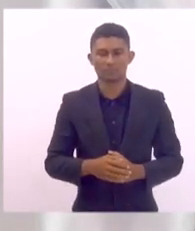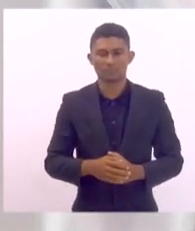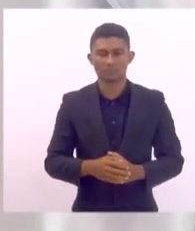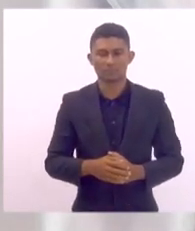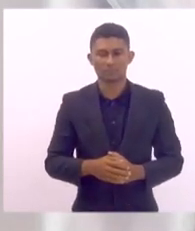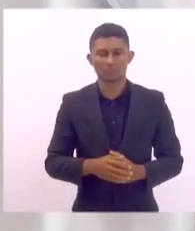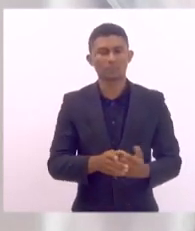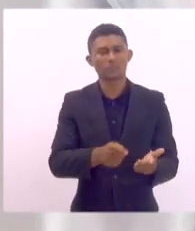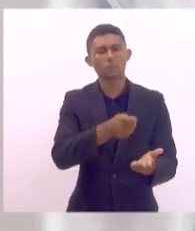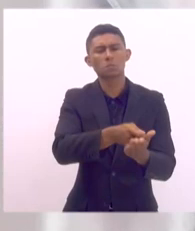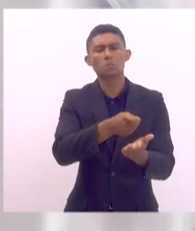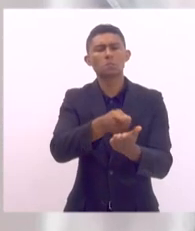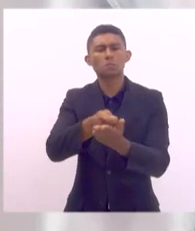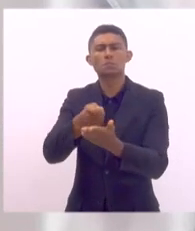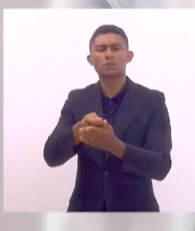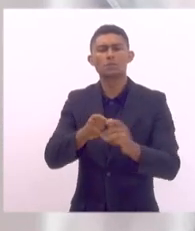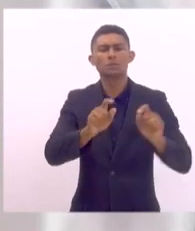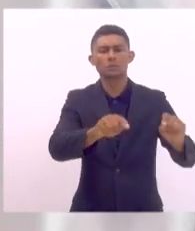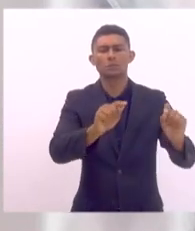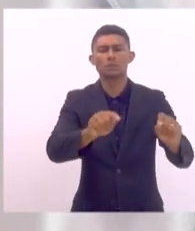É o destino.